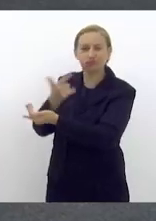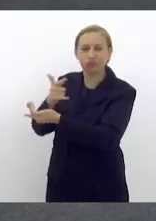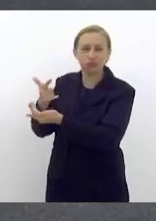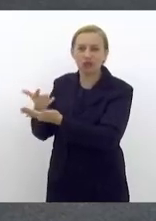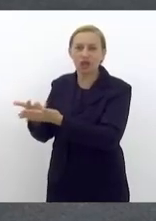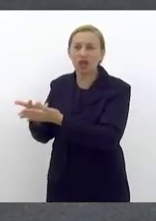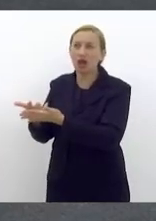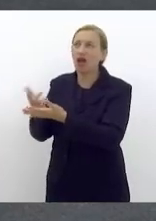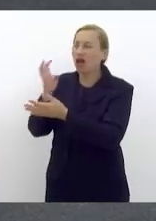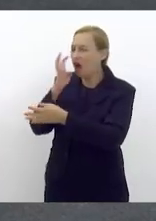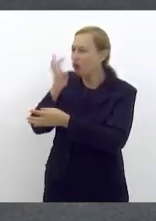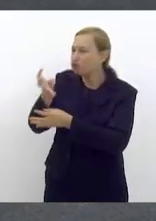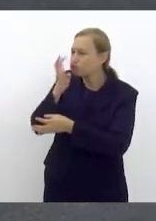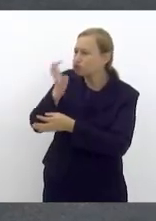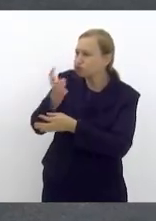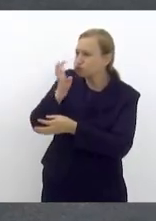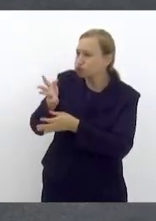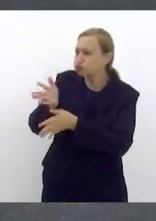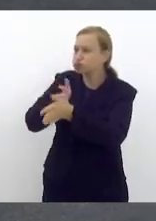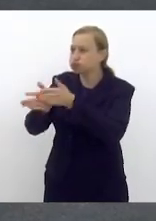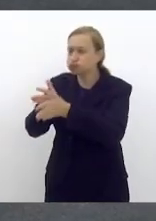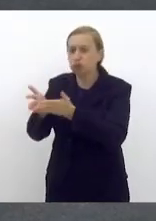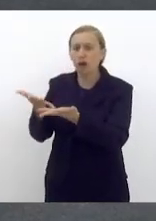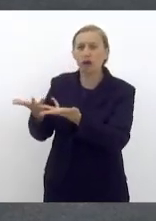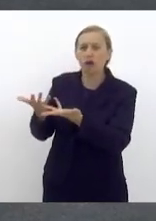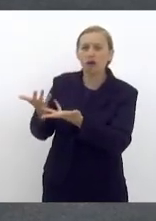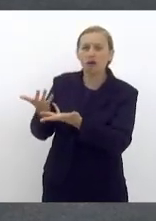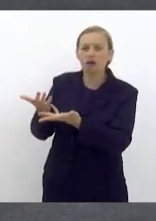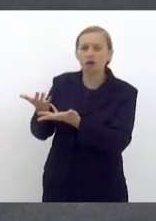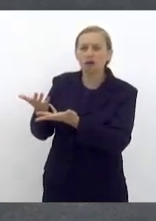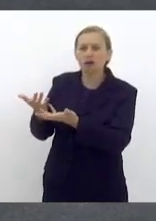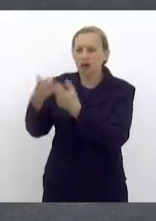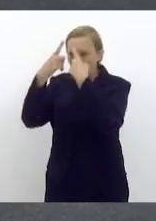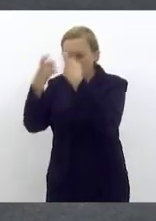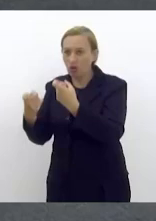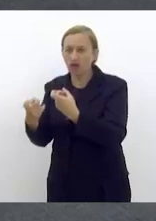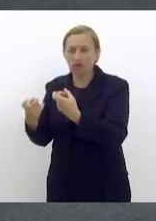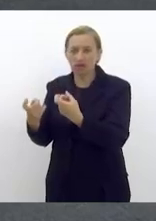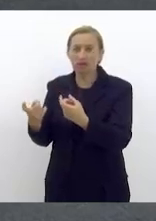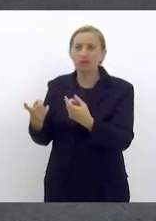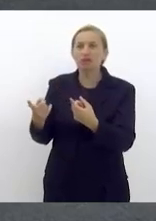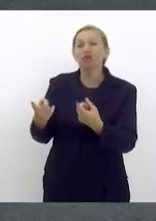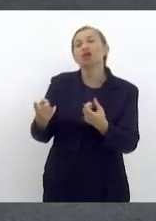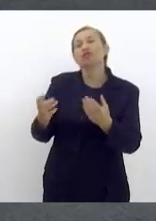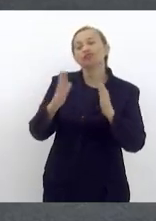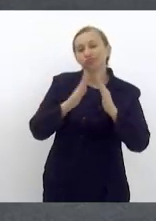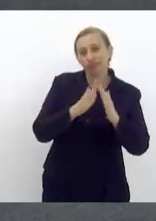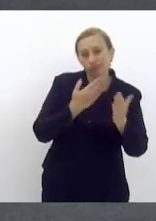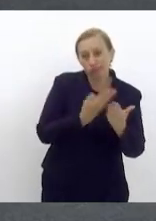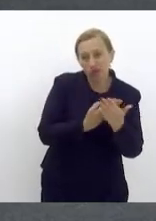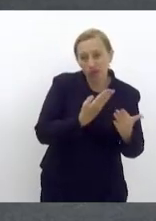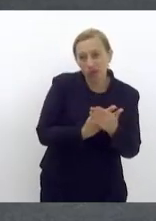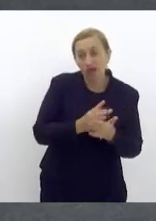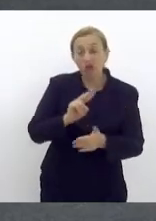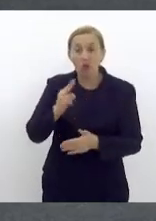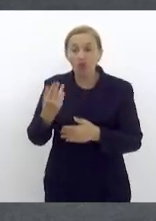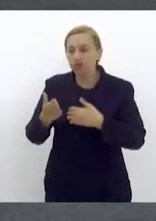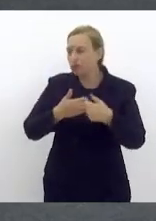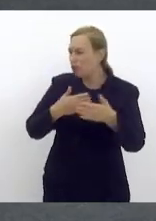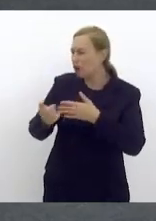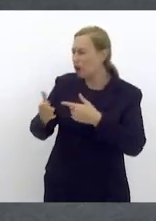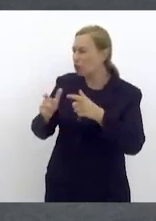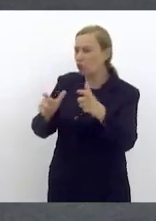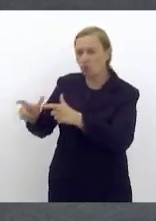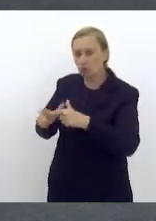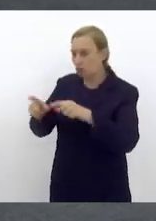de denúncia às violências sofridas, tanto domésticas como em outro campo, né, digamos